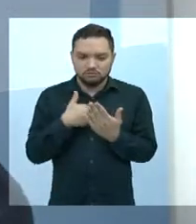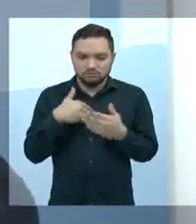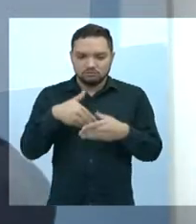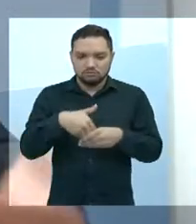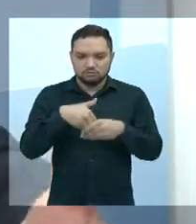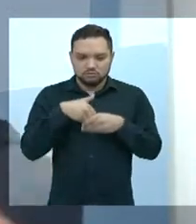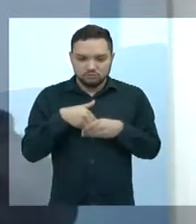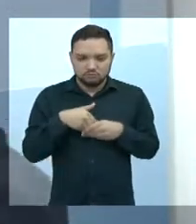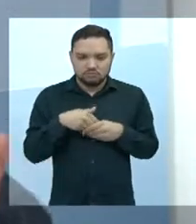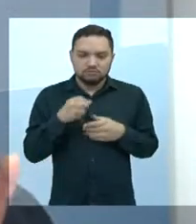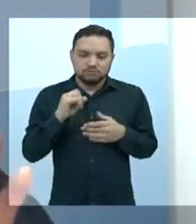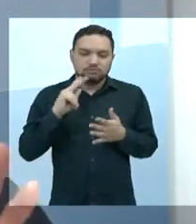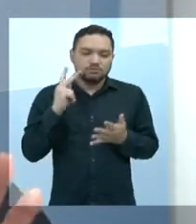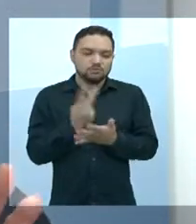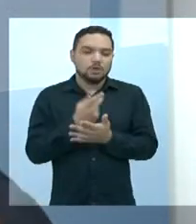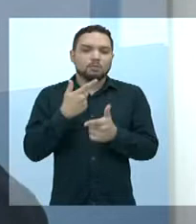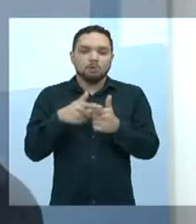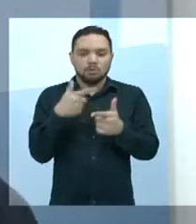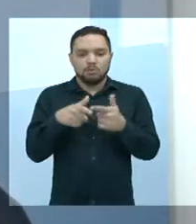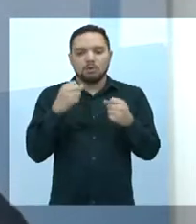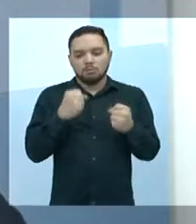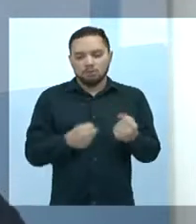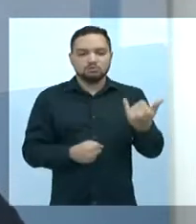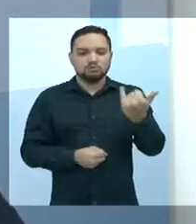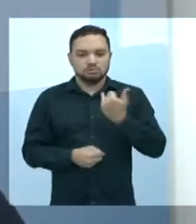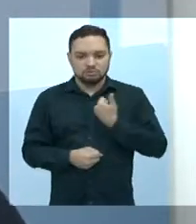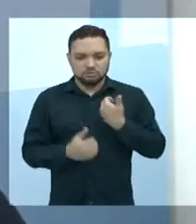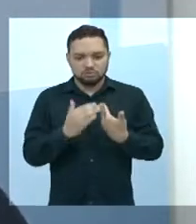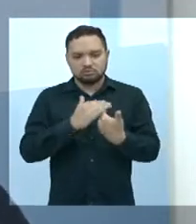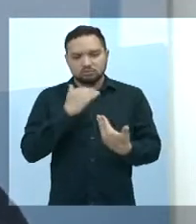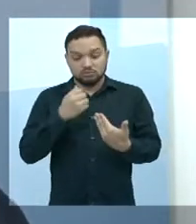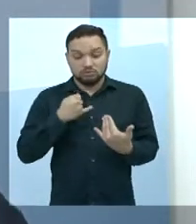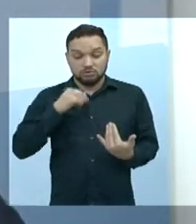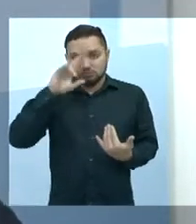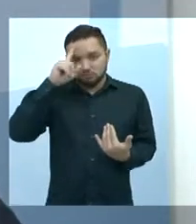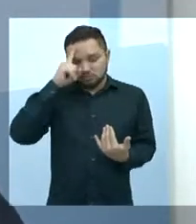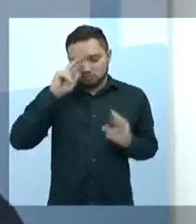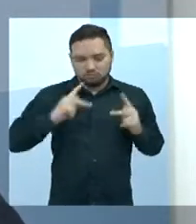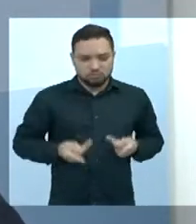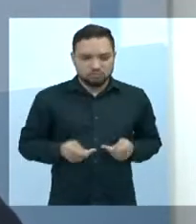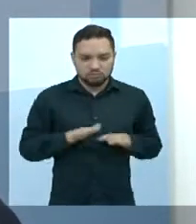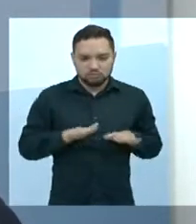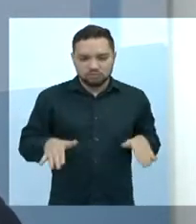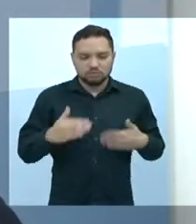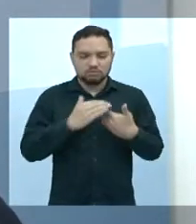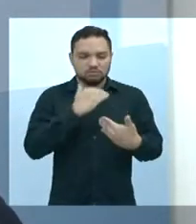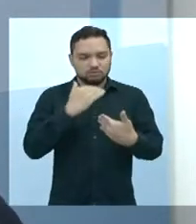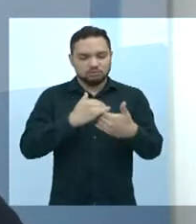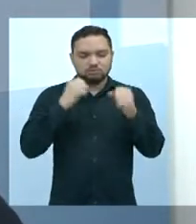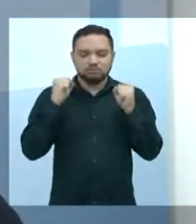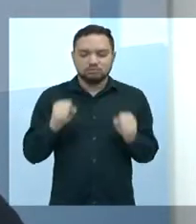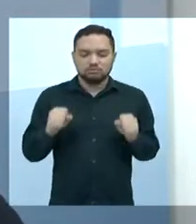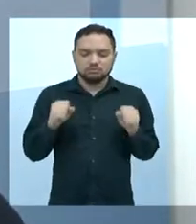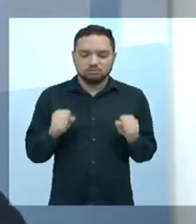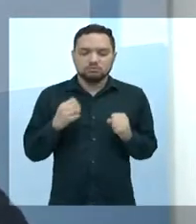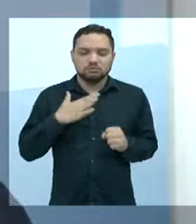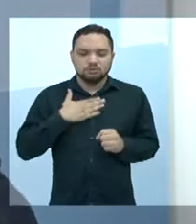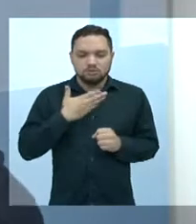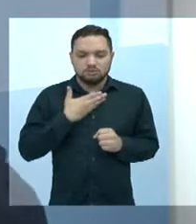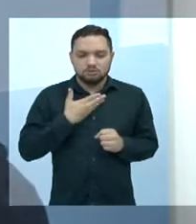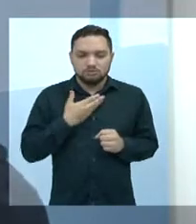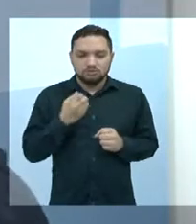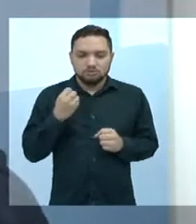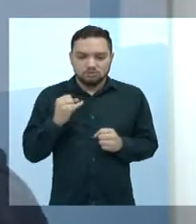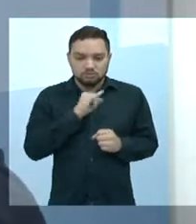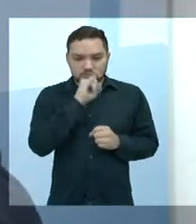me oriente, se aqui e acolá a gente tem os deslizes da gente, nós somos seres humanos e às vezes precisa de orientação. Eu tenho dito muitas pessoas, os meus amigos, que